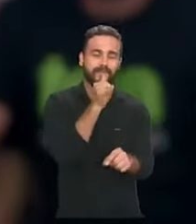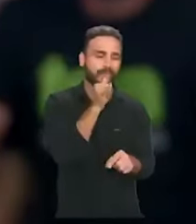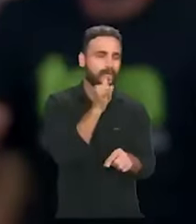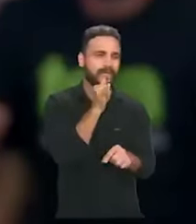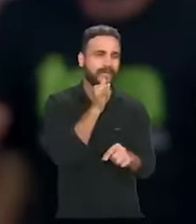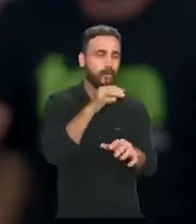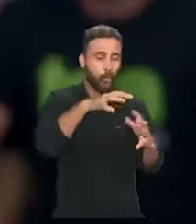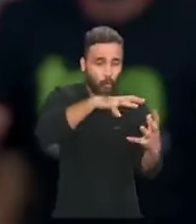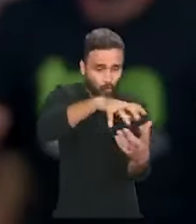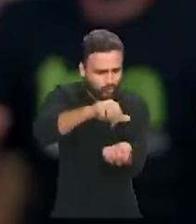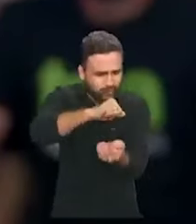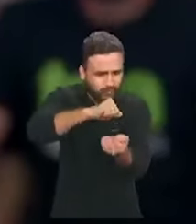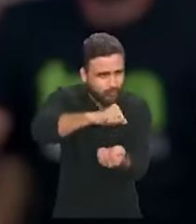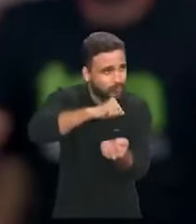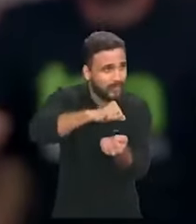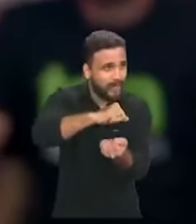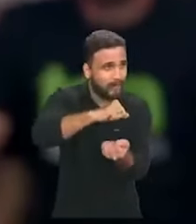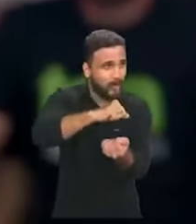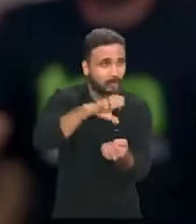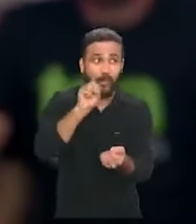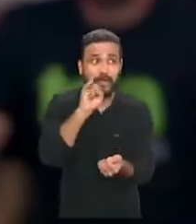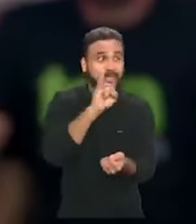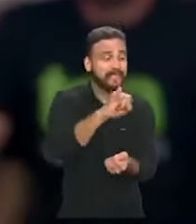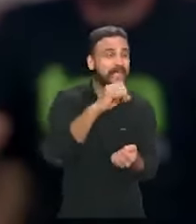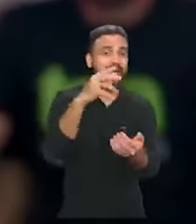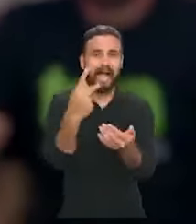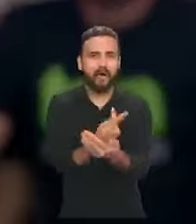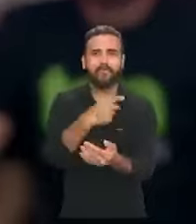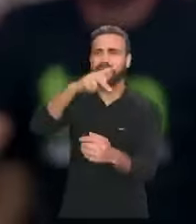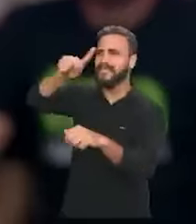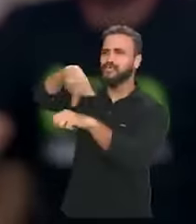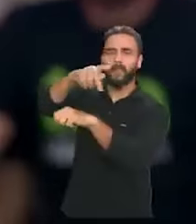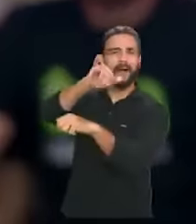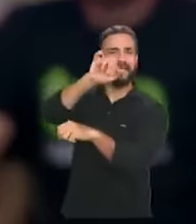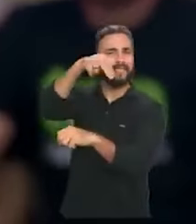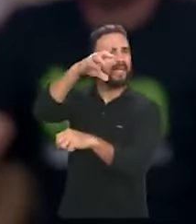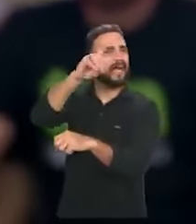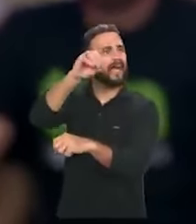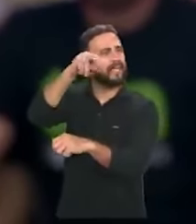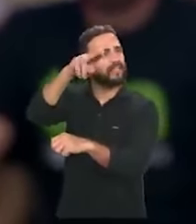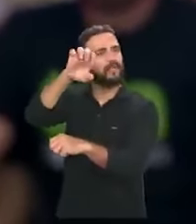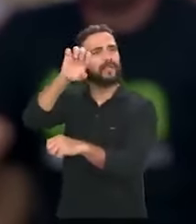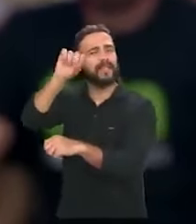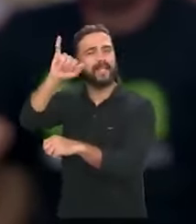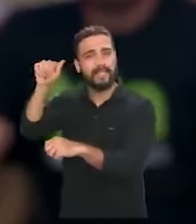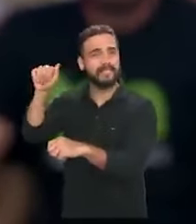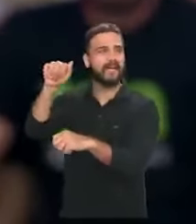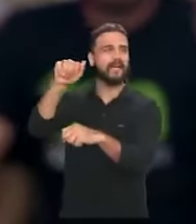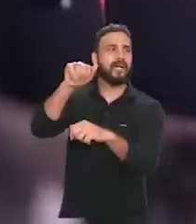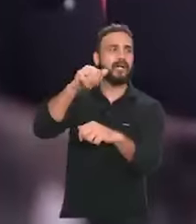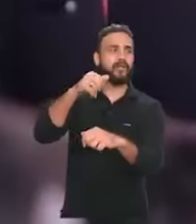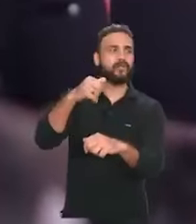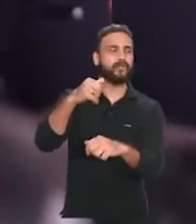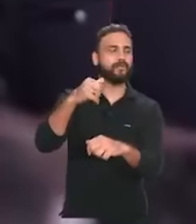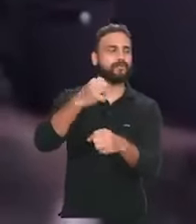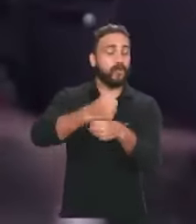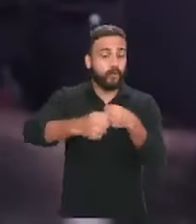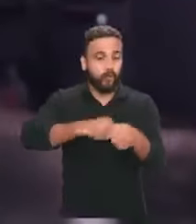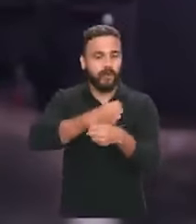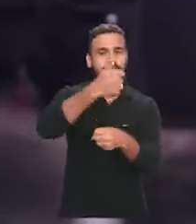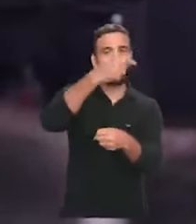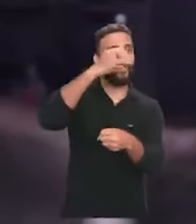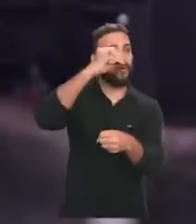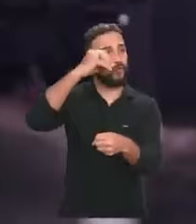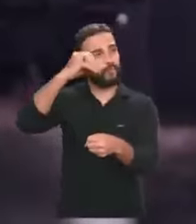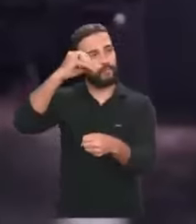exemplo mas no tempo de hoje se acontece na Indonésia como por exemplo no ano de 200 2004 o mundo inteiro viu e